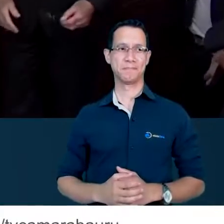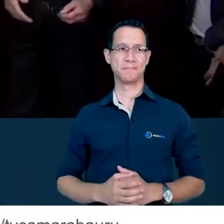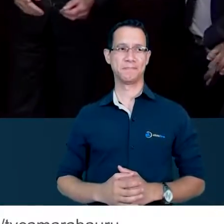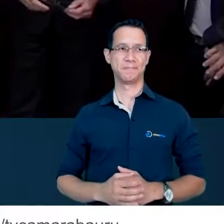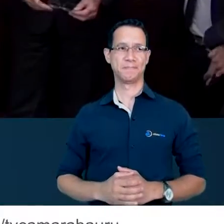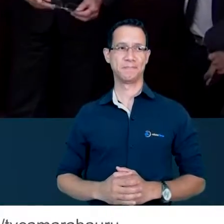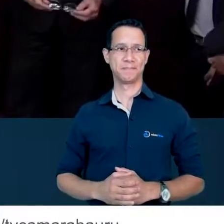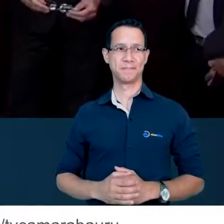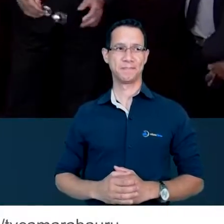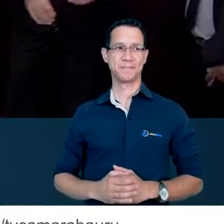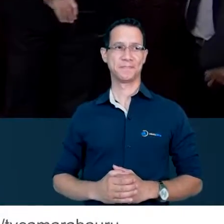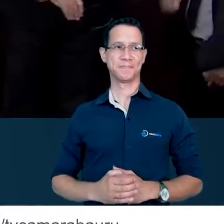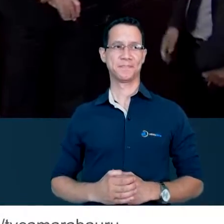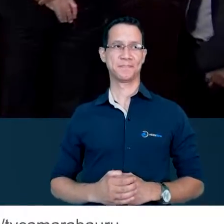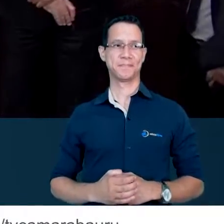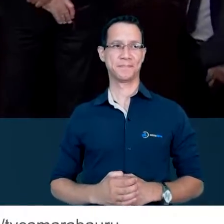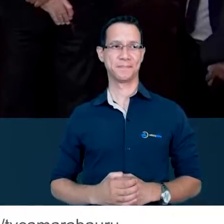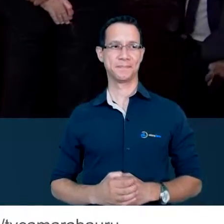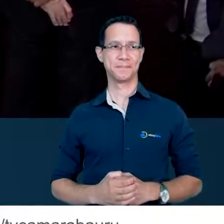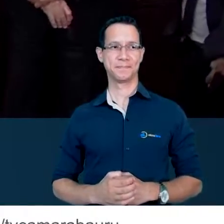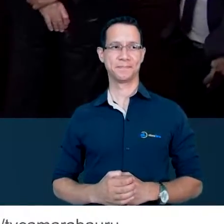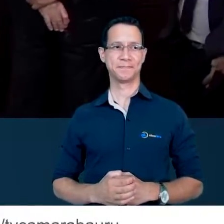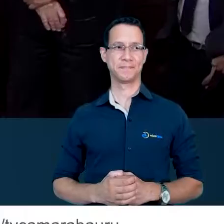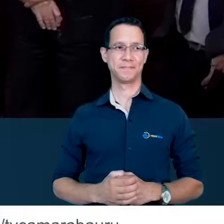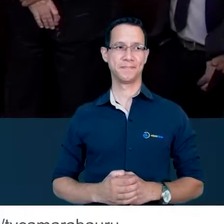Um minuto.